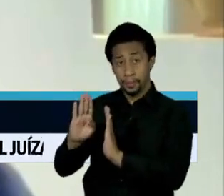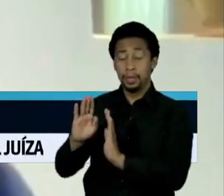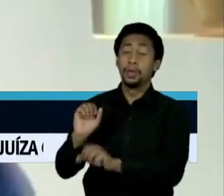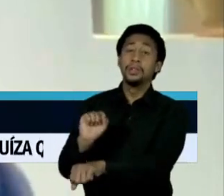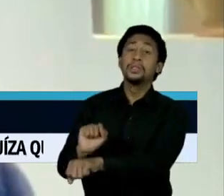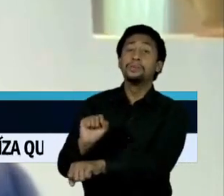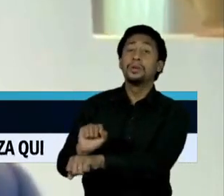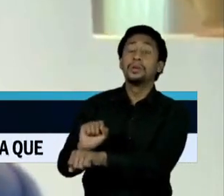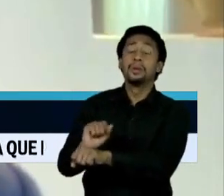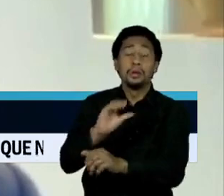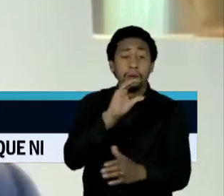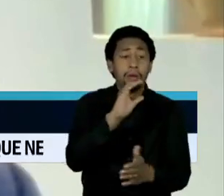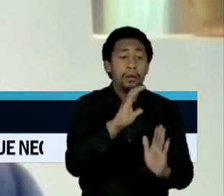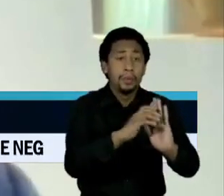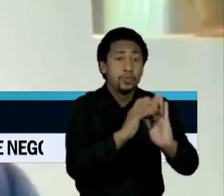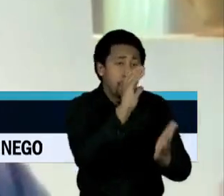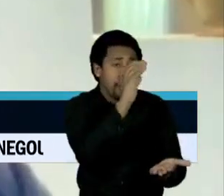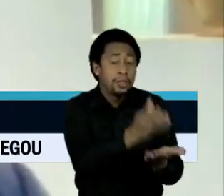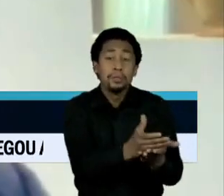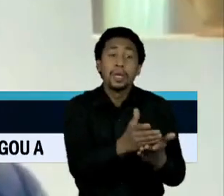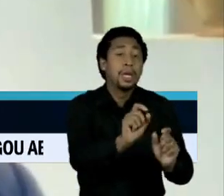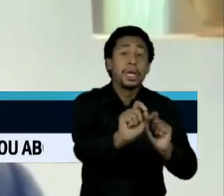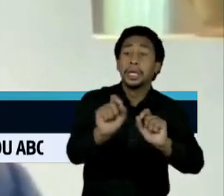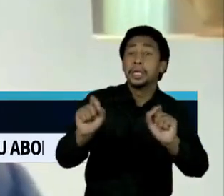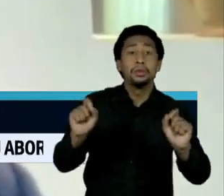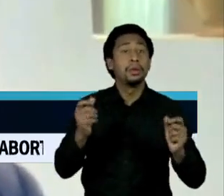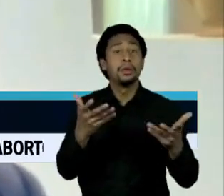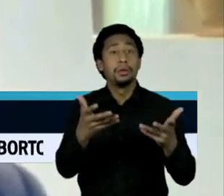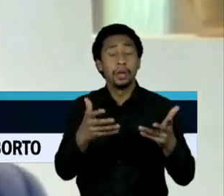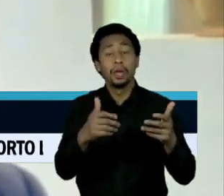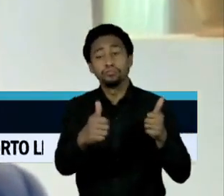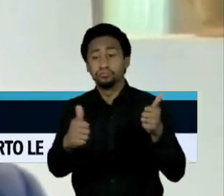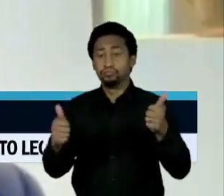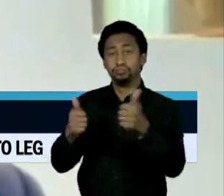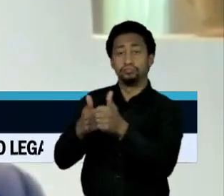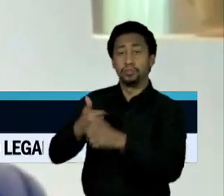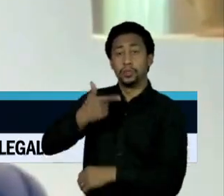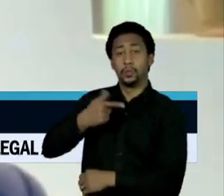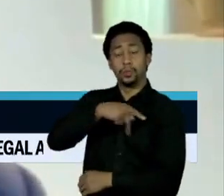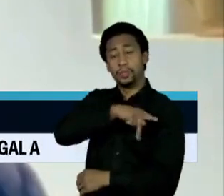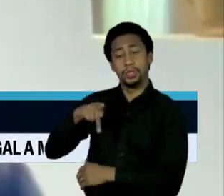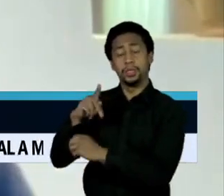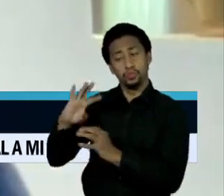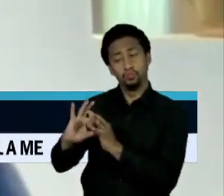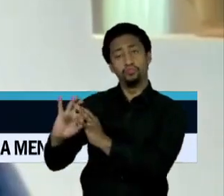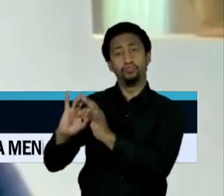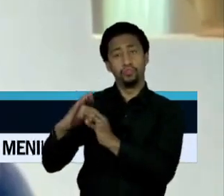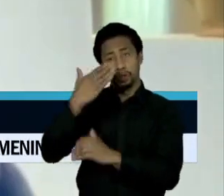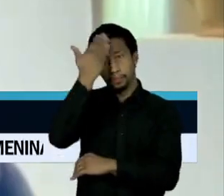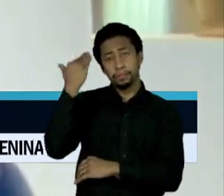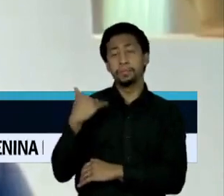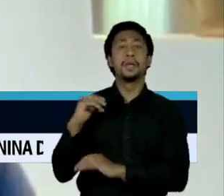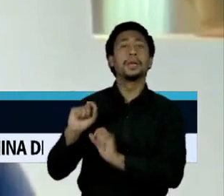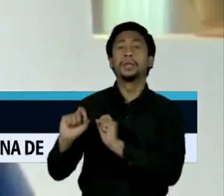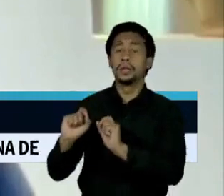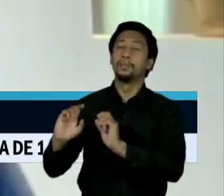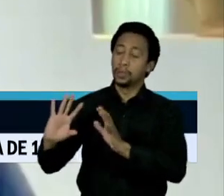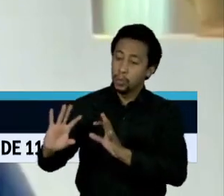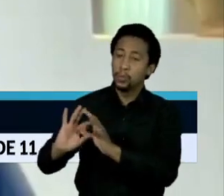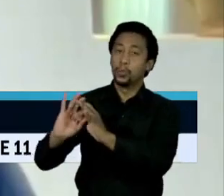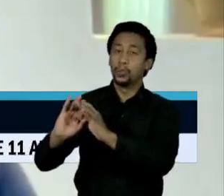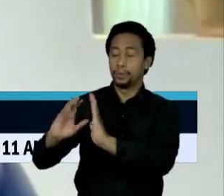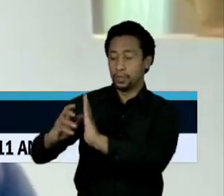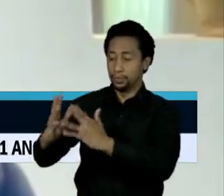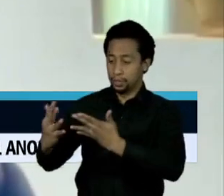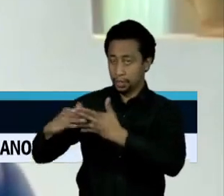do PSDB sobre quem tentará a vice-presidência na chapa, que une as duas legendas de centro e o cidadania. O